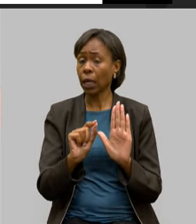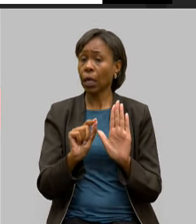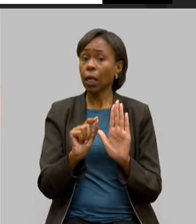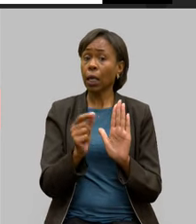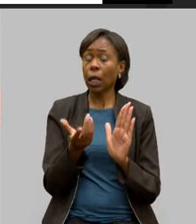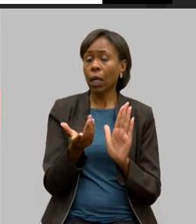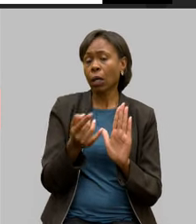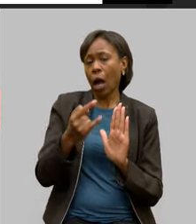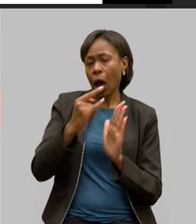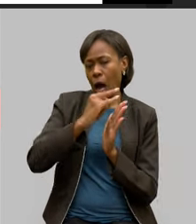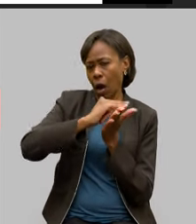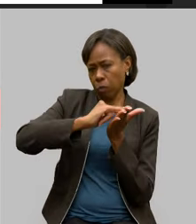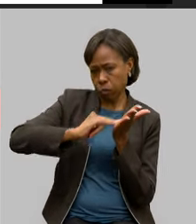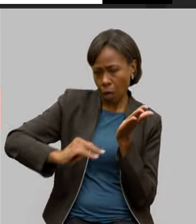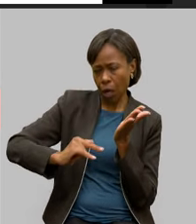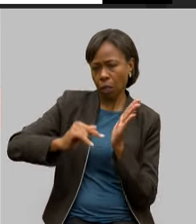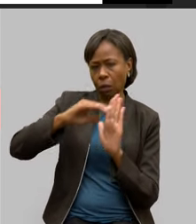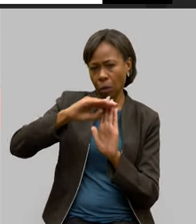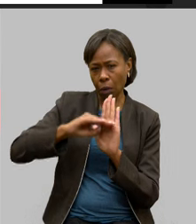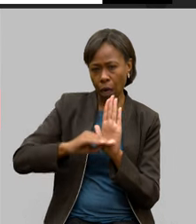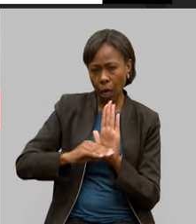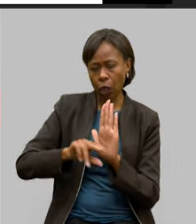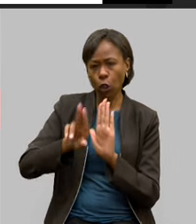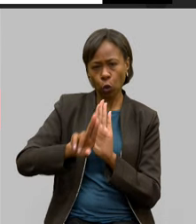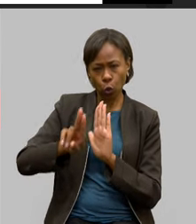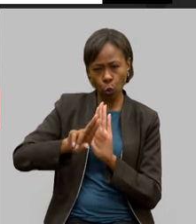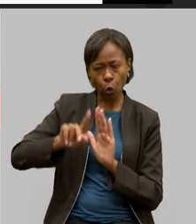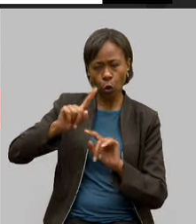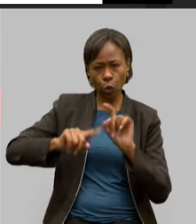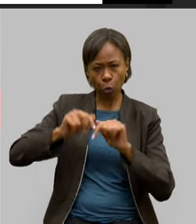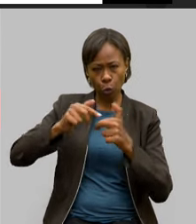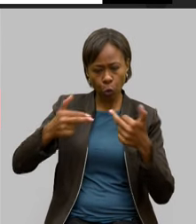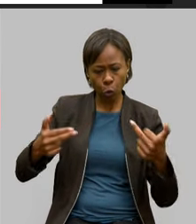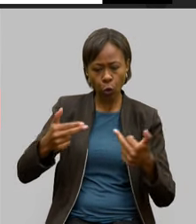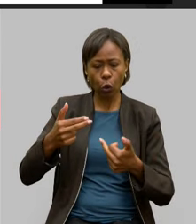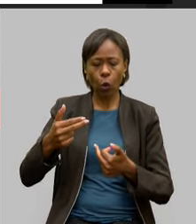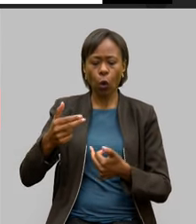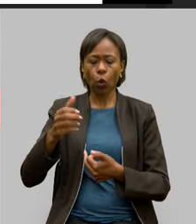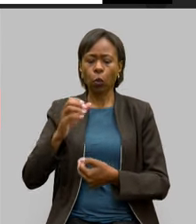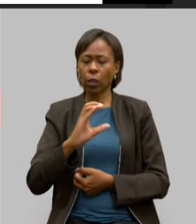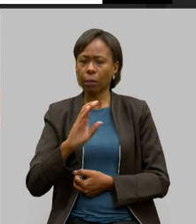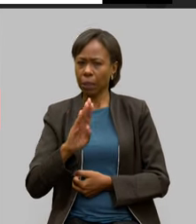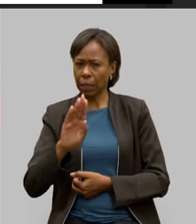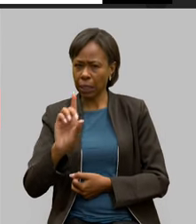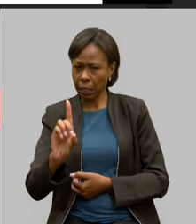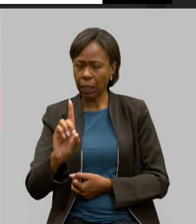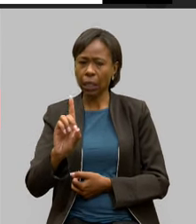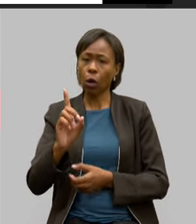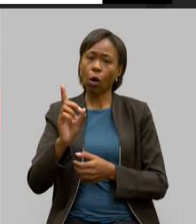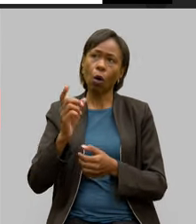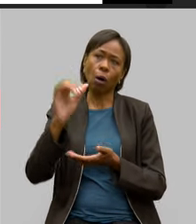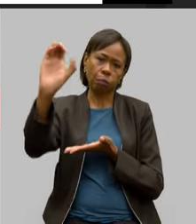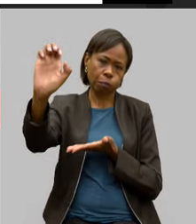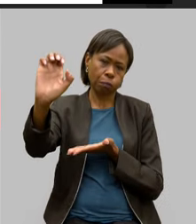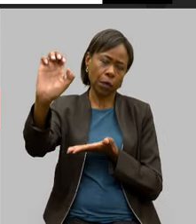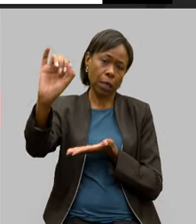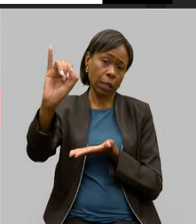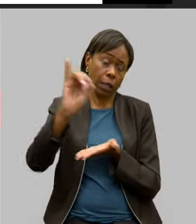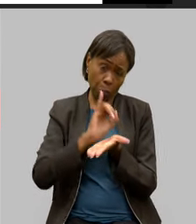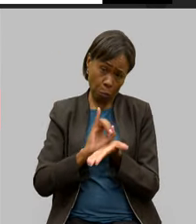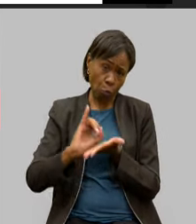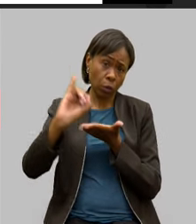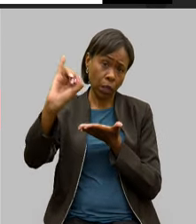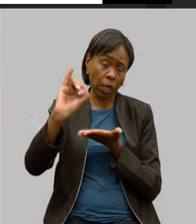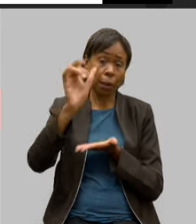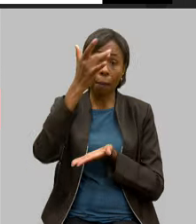produtos relacionados ao canabidiol tetra do canabidiol serem importados em caráter excepcional pessoa física para